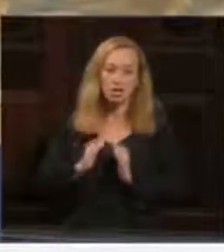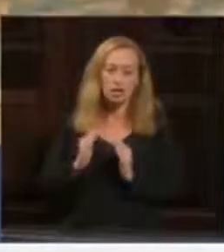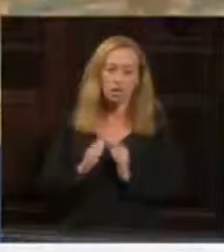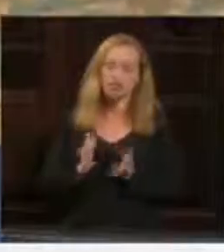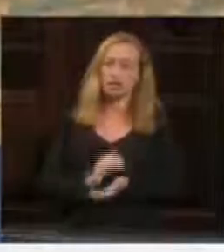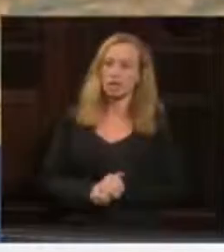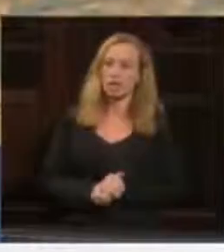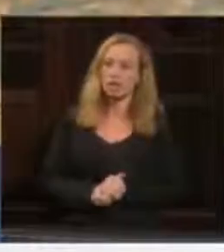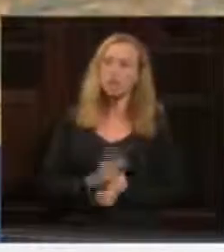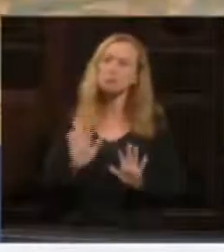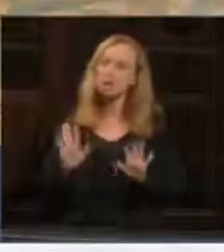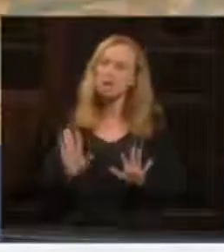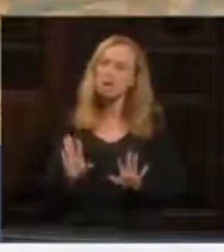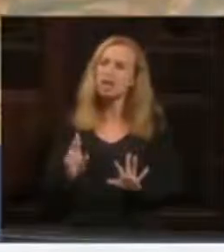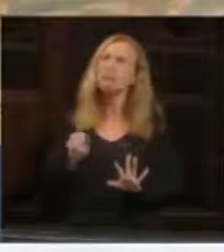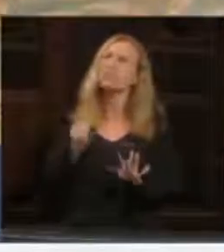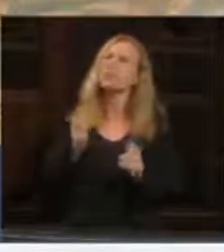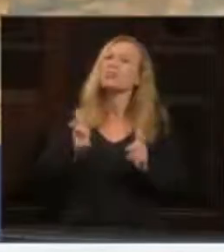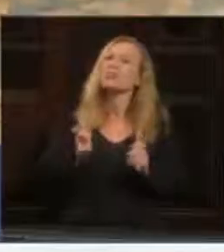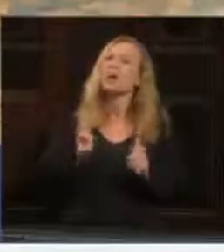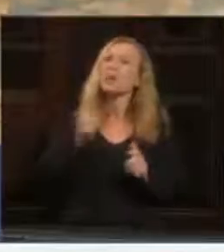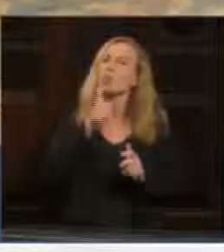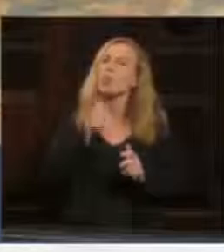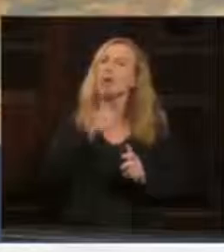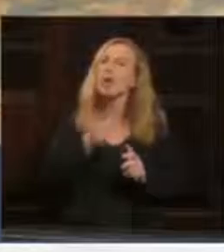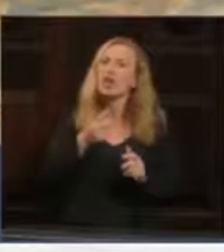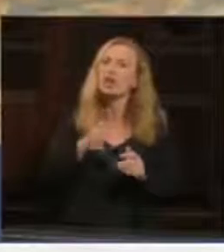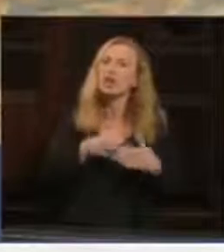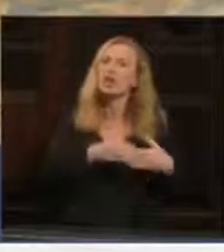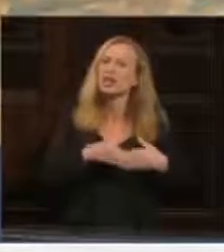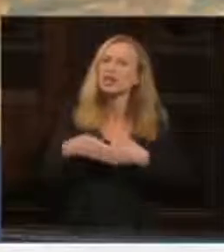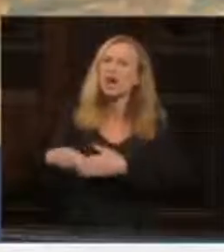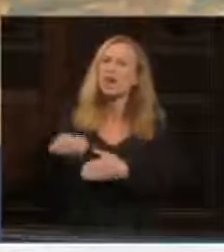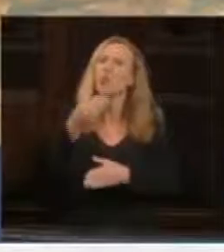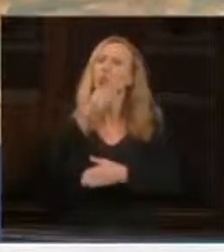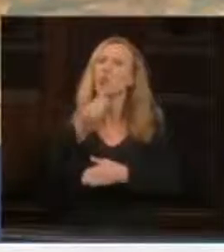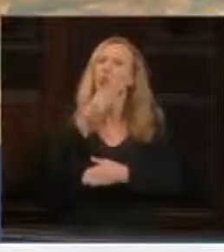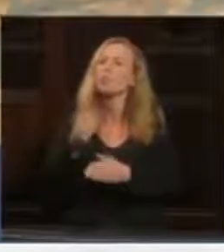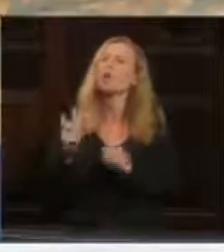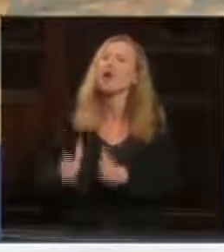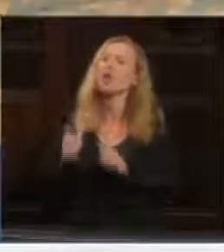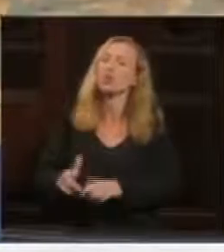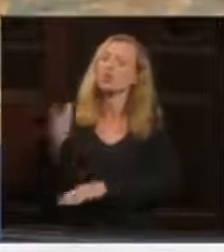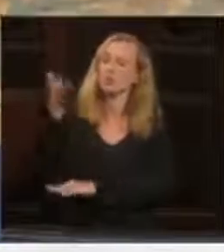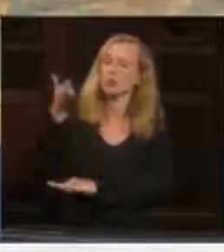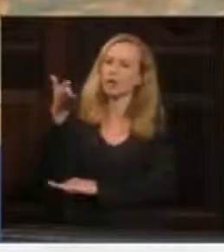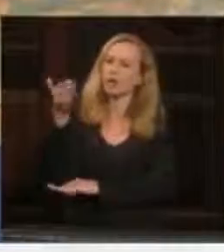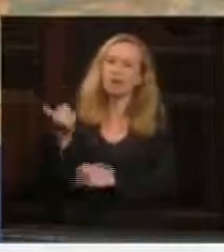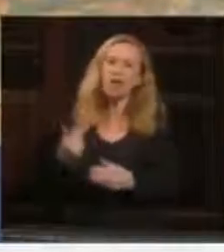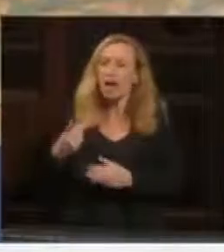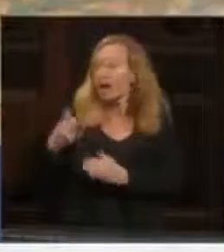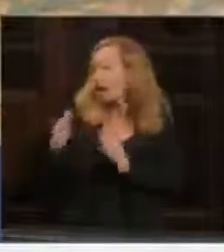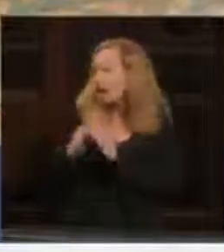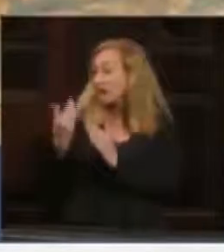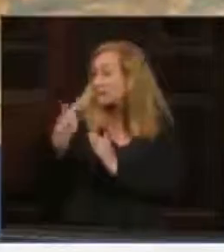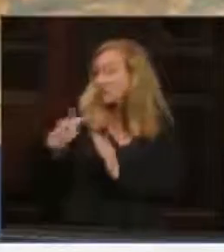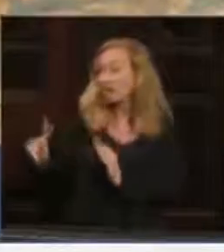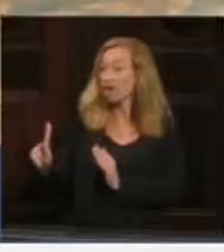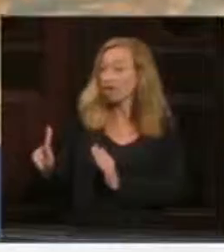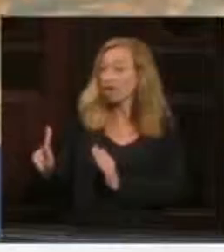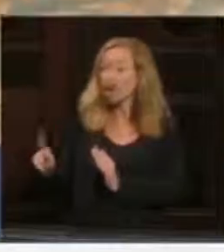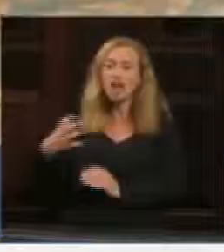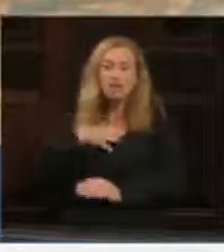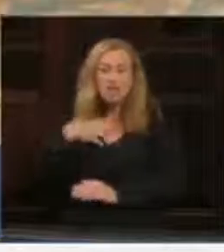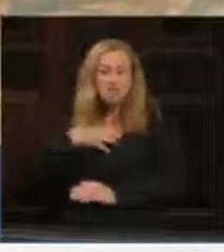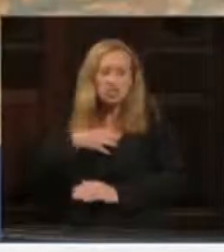Para a casa dele? Para o motel? Para o meio da rua? Ali era o espaço dela. Ali era o espaço que ela se